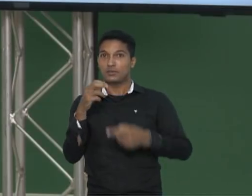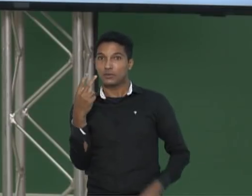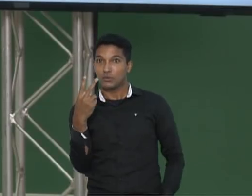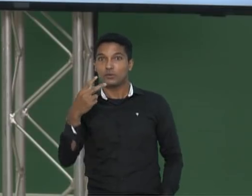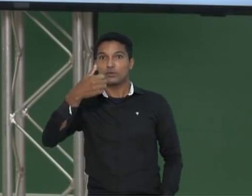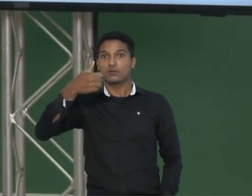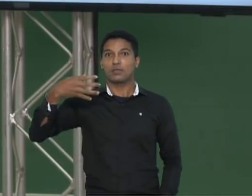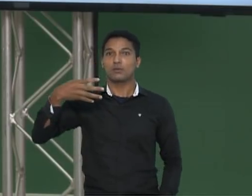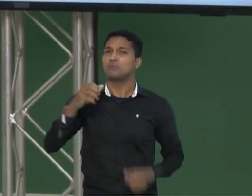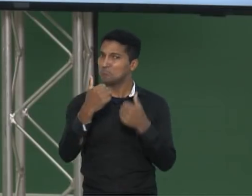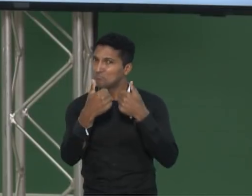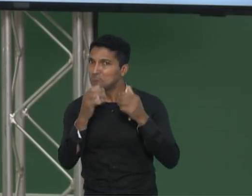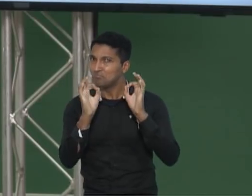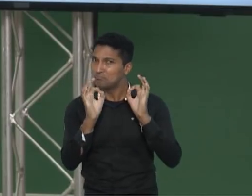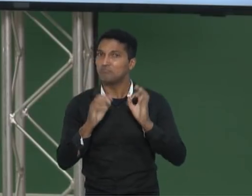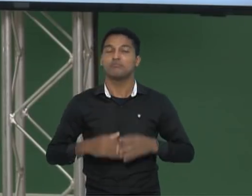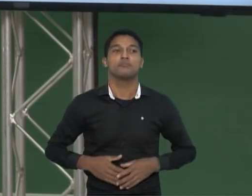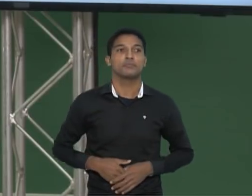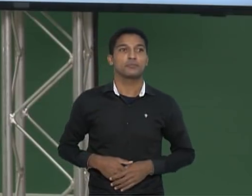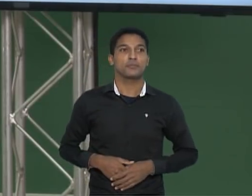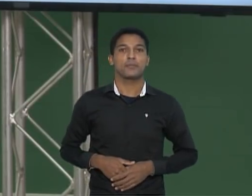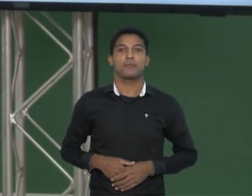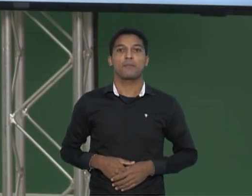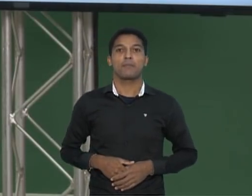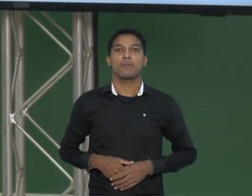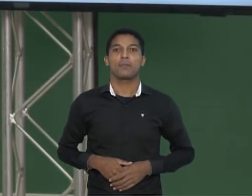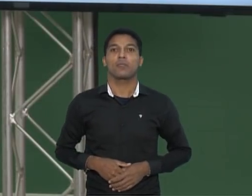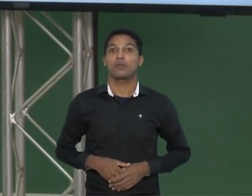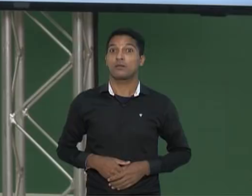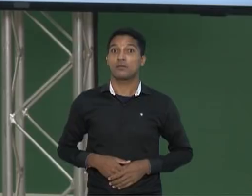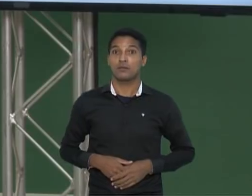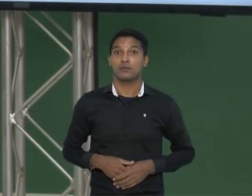correto? Agora tem uma outra forma só para,